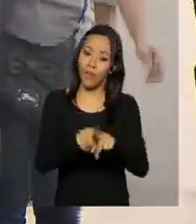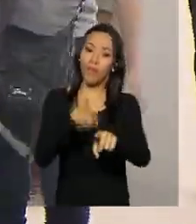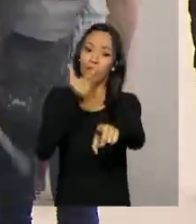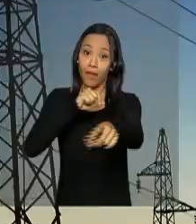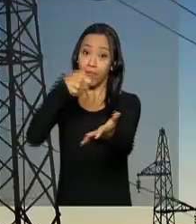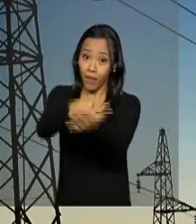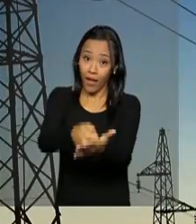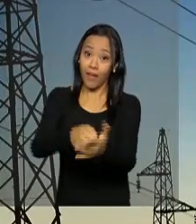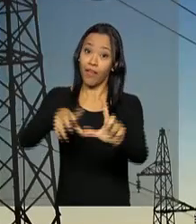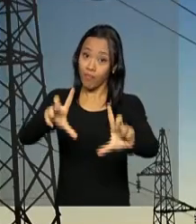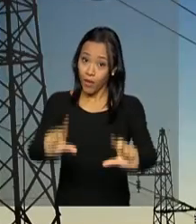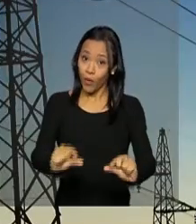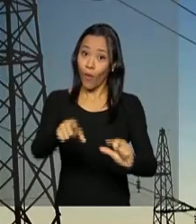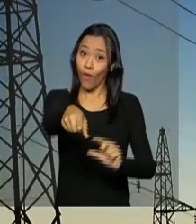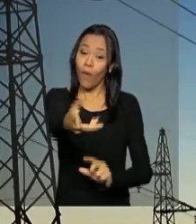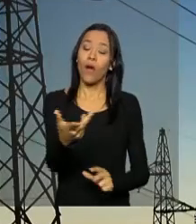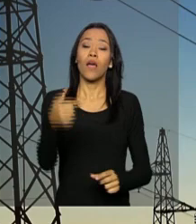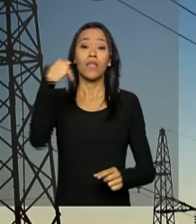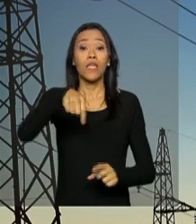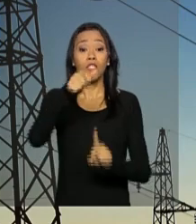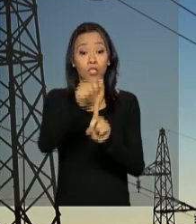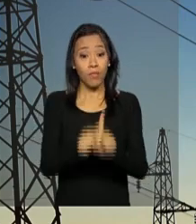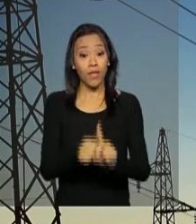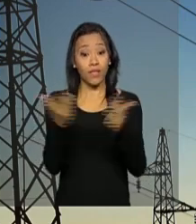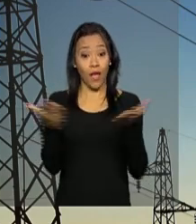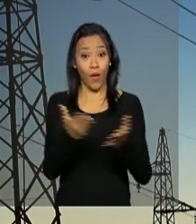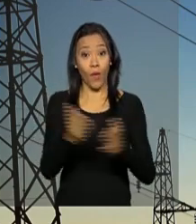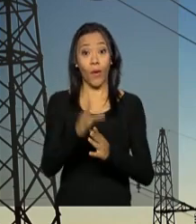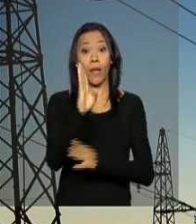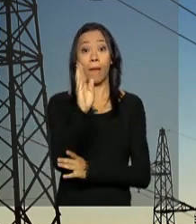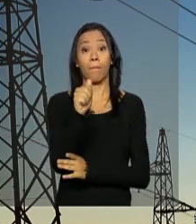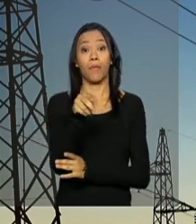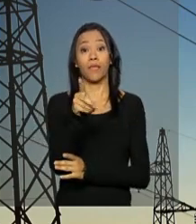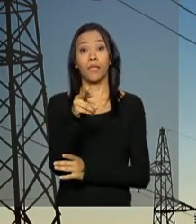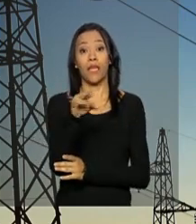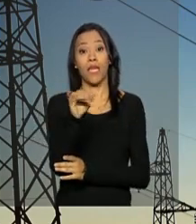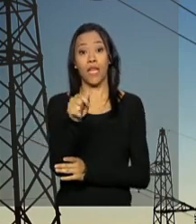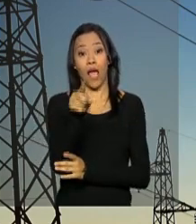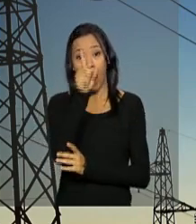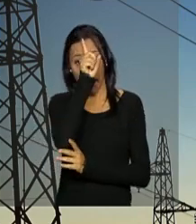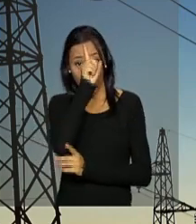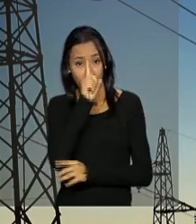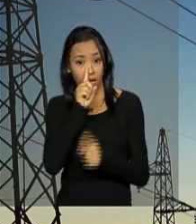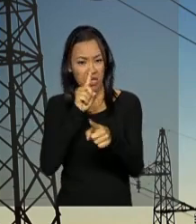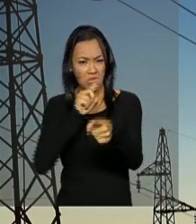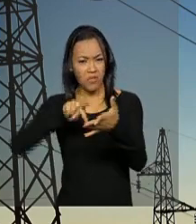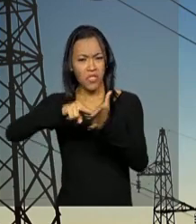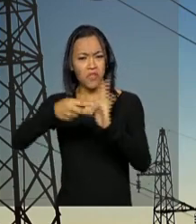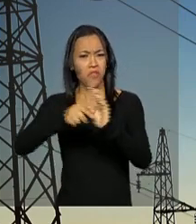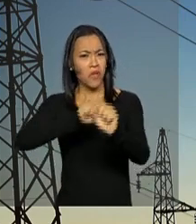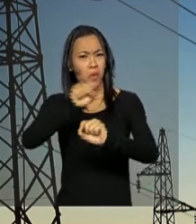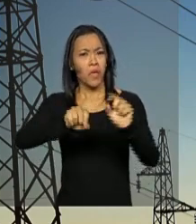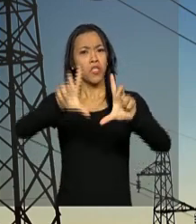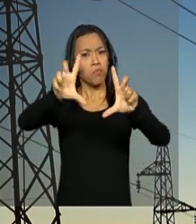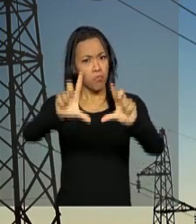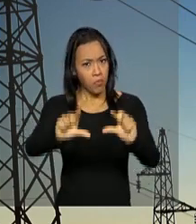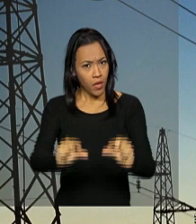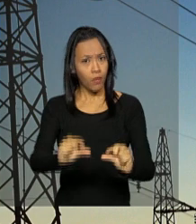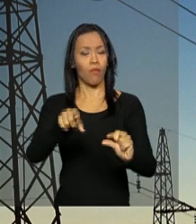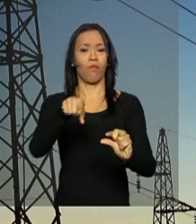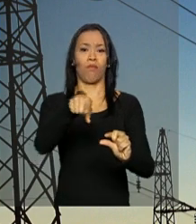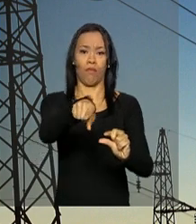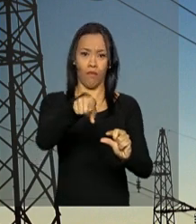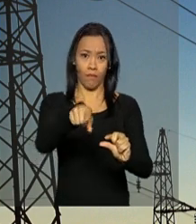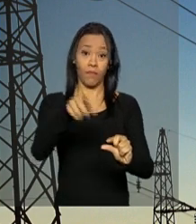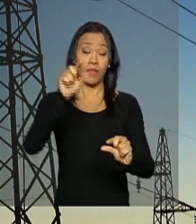do Consumidor neste mês passa a vigorar a bandeira amarela que significa custo menos ável de produção de energia e